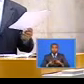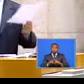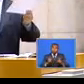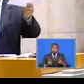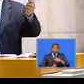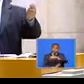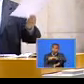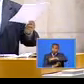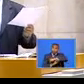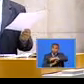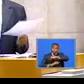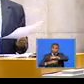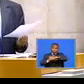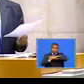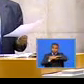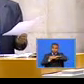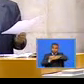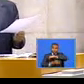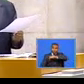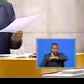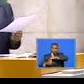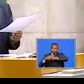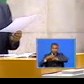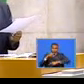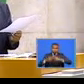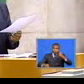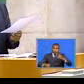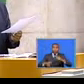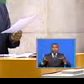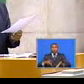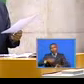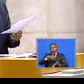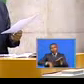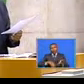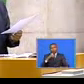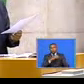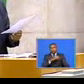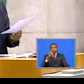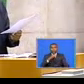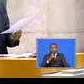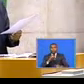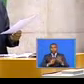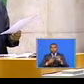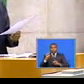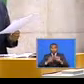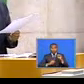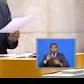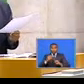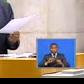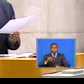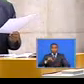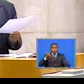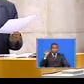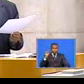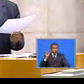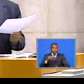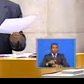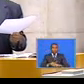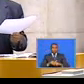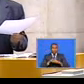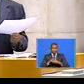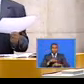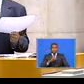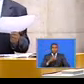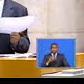A ponte está lá interditada. Agora se contrata por emergência uma empresa escolhida arbitrariamente pela